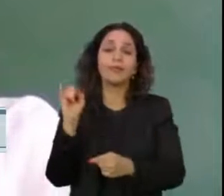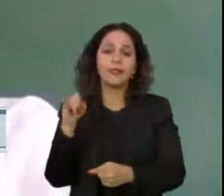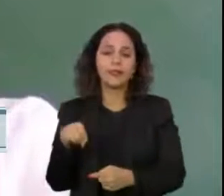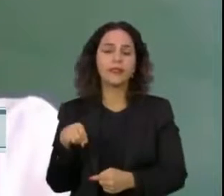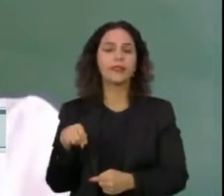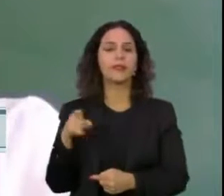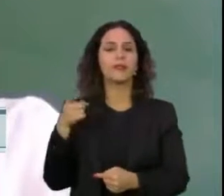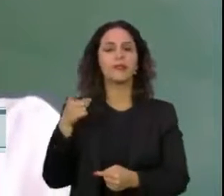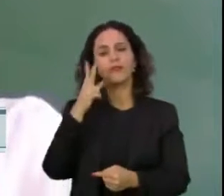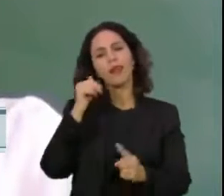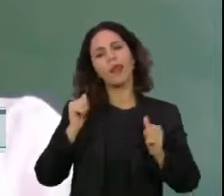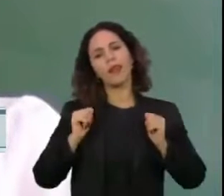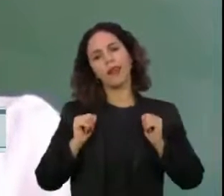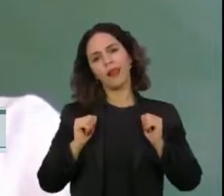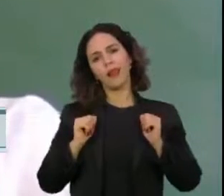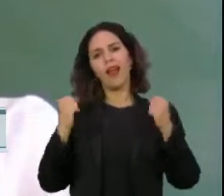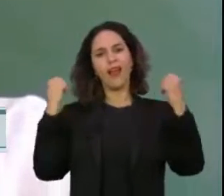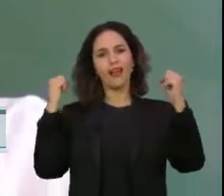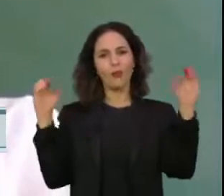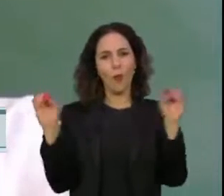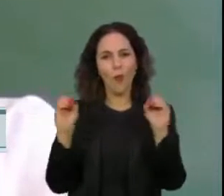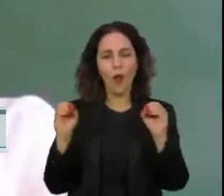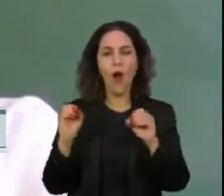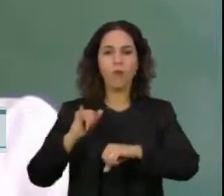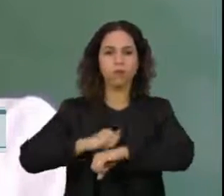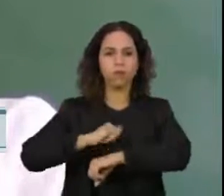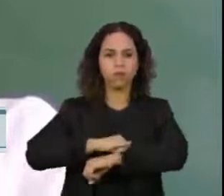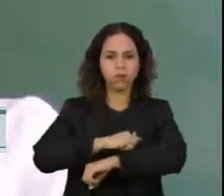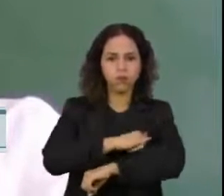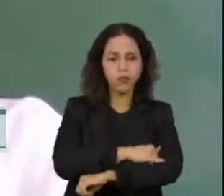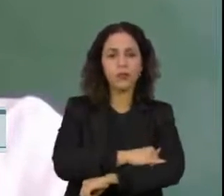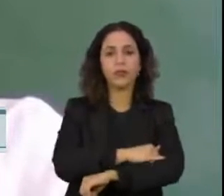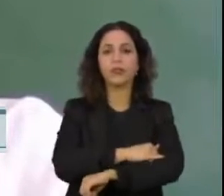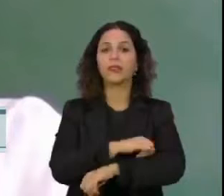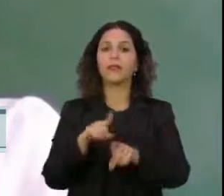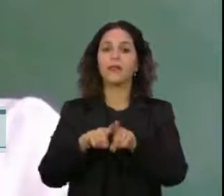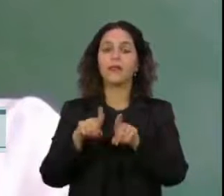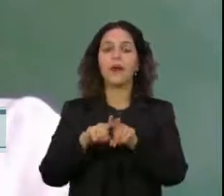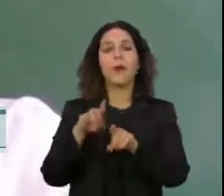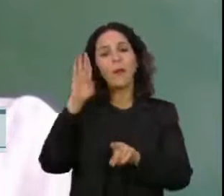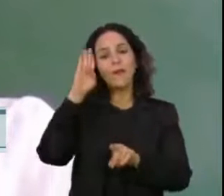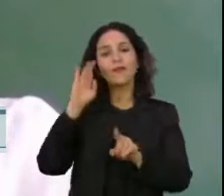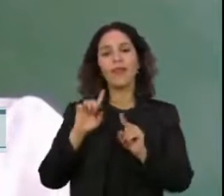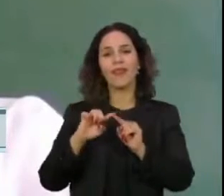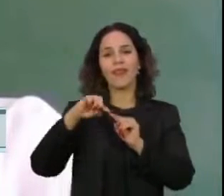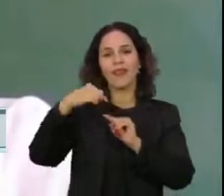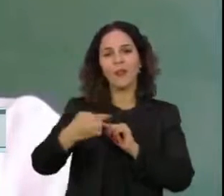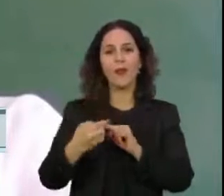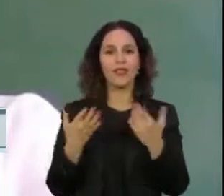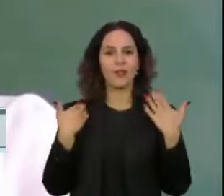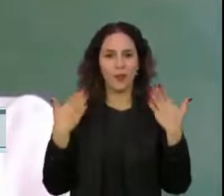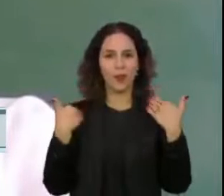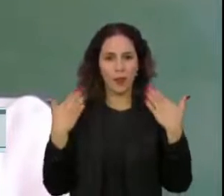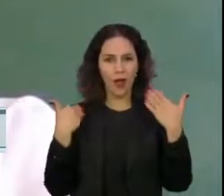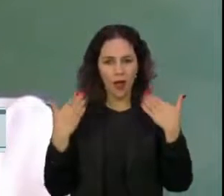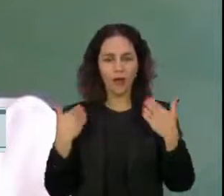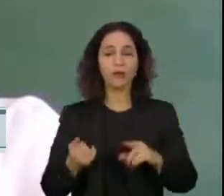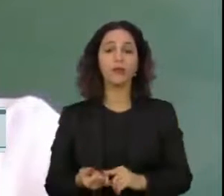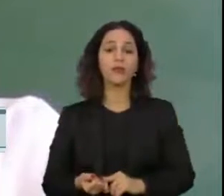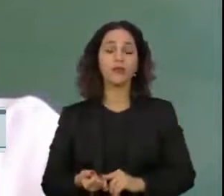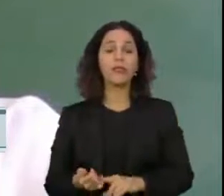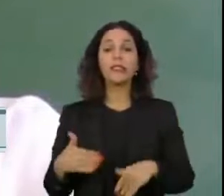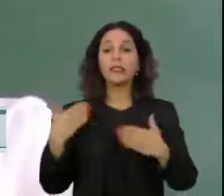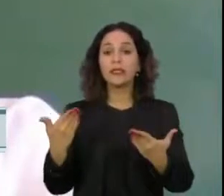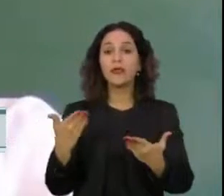com o sedentarismo, a obesidade, principalmente na pós-menopausa. Ou seja, os hábitos